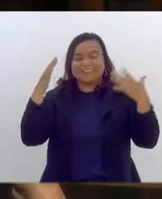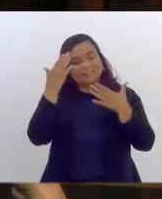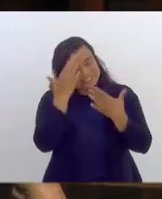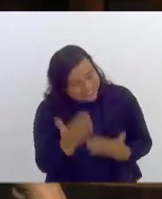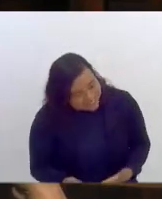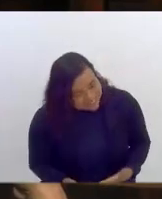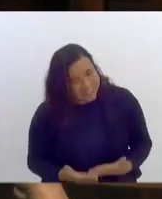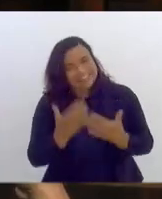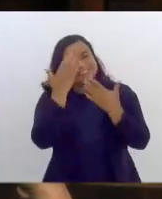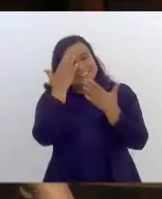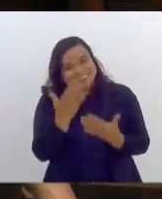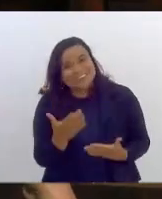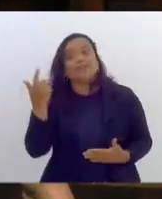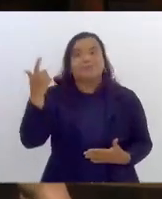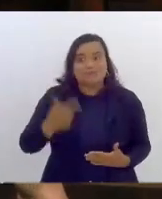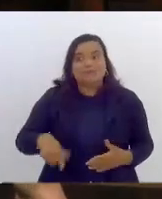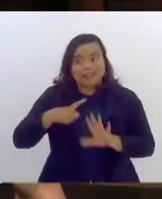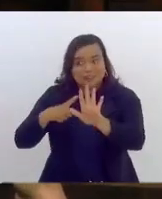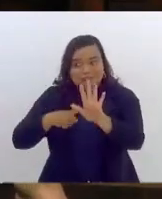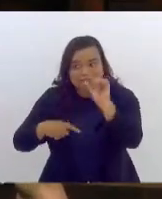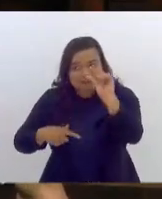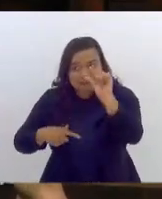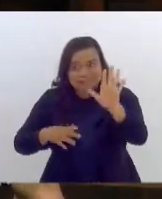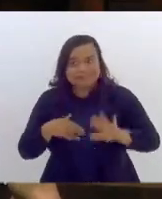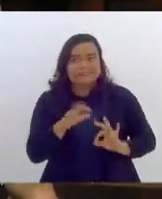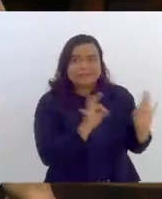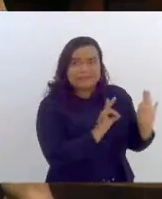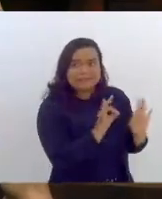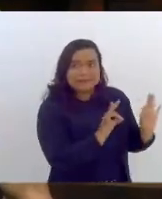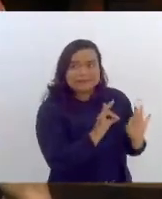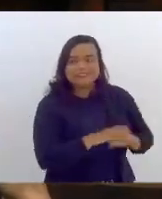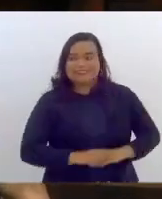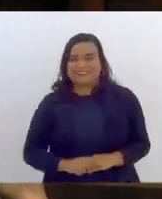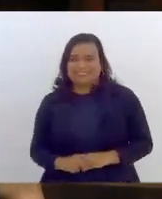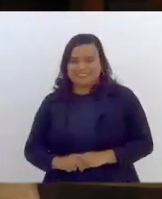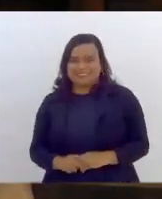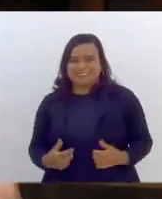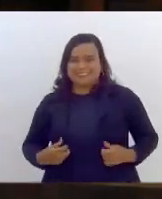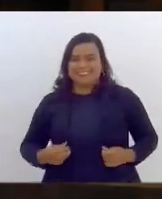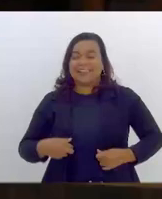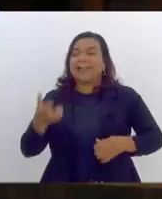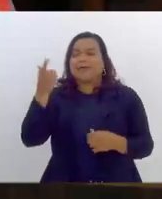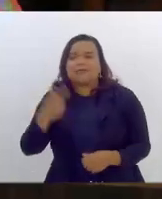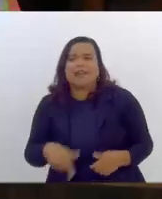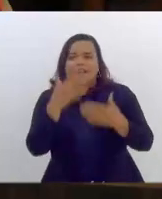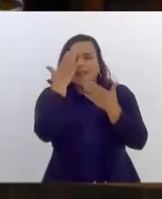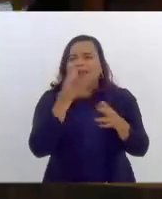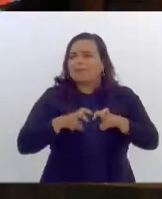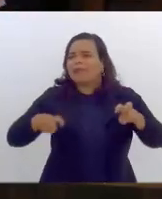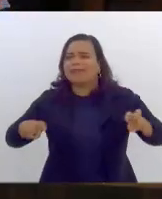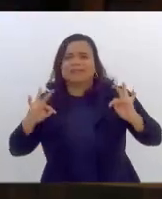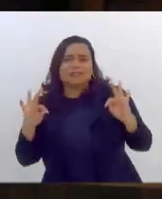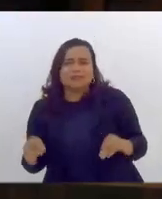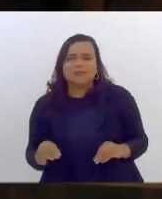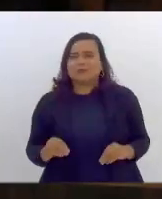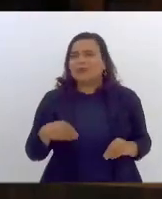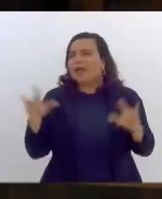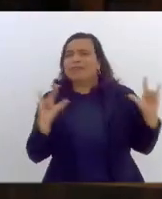Obrigada, Lívia. Tem mais, peraí. Tem mais. Peraí. Eu quero agradecer toda a mesa,